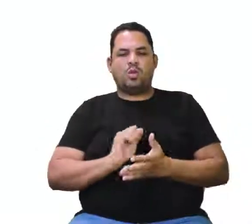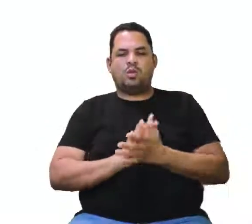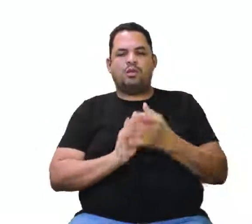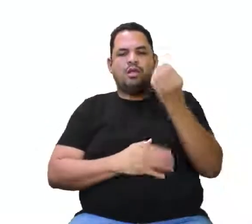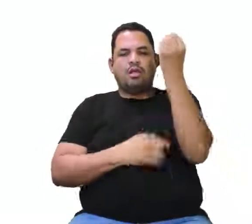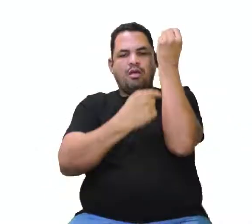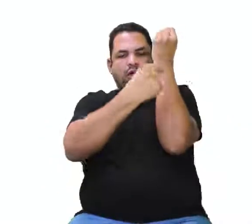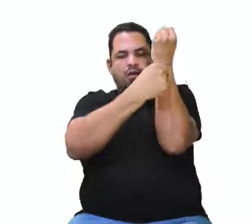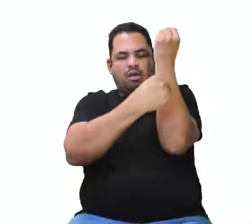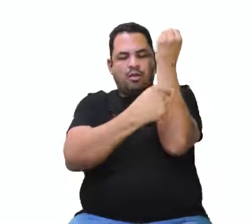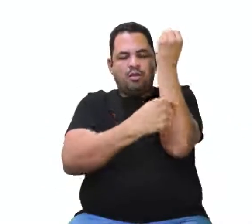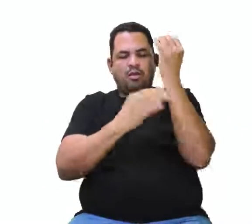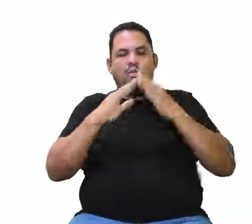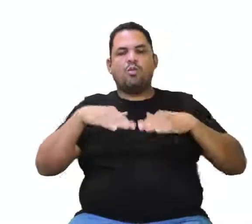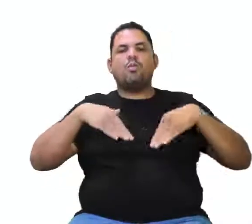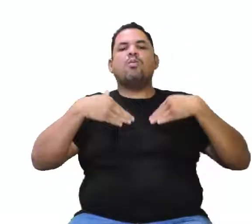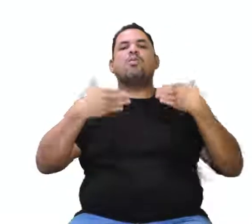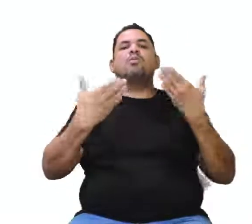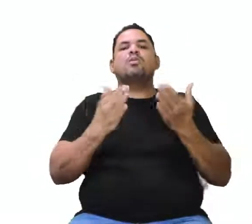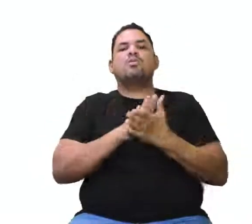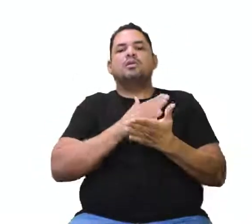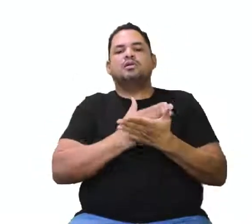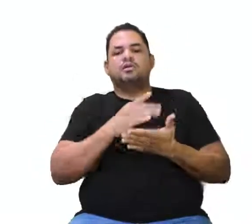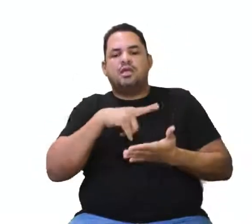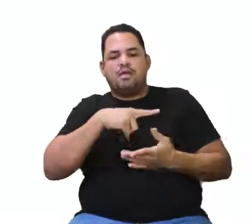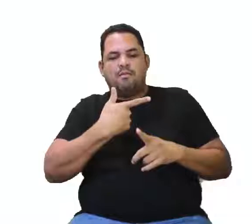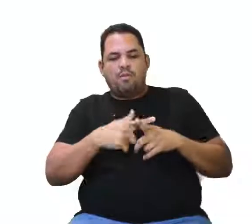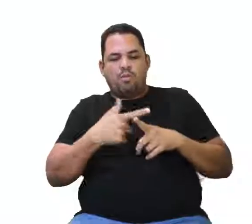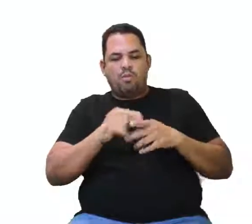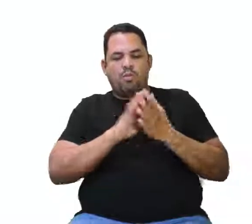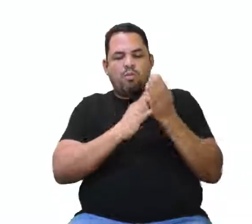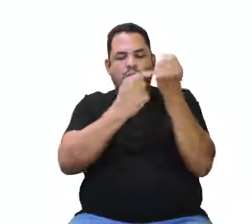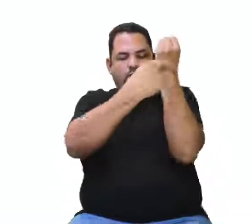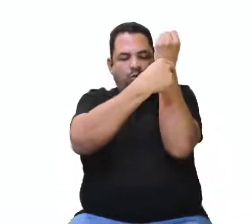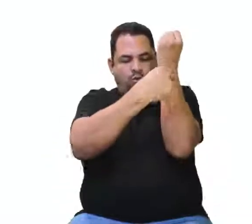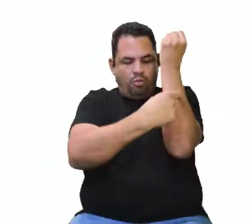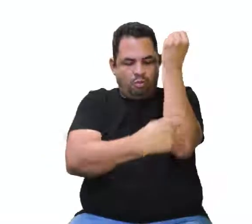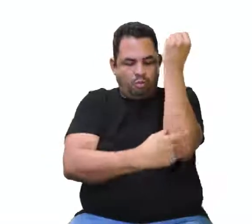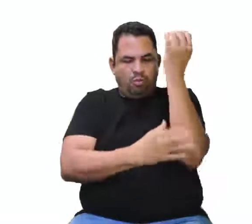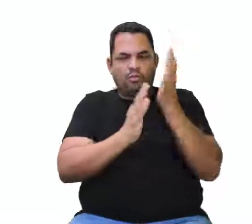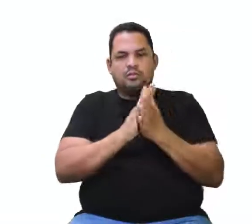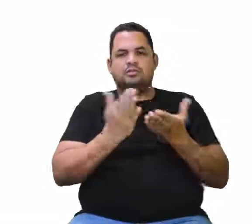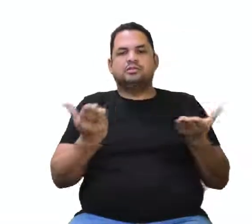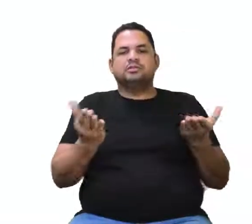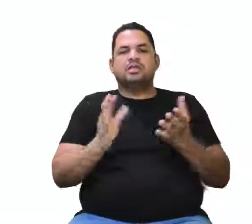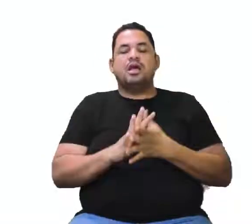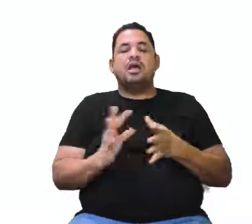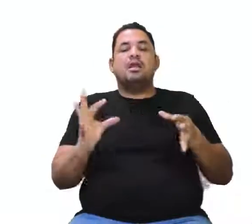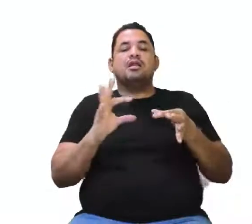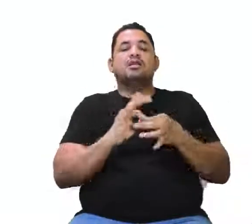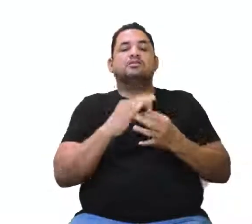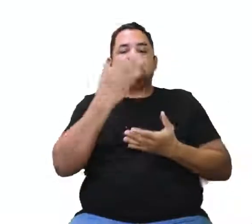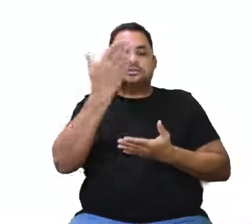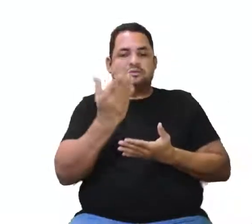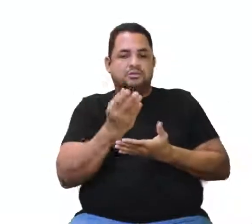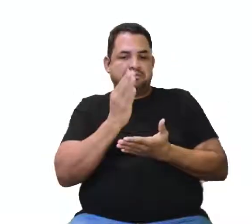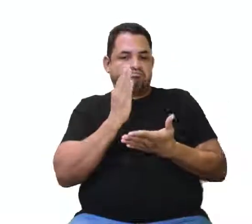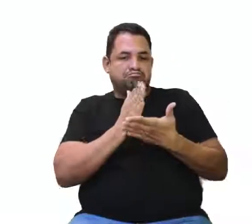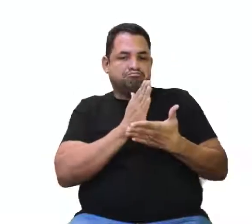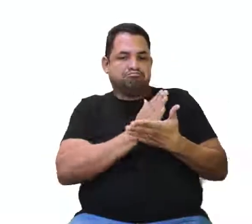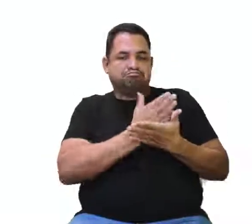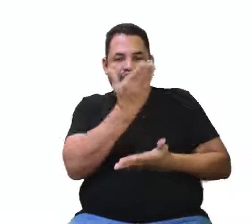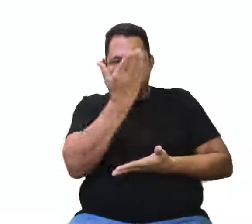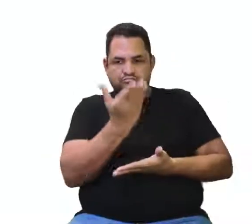uma vértebra, quando a gente começa a ter problema na coluna vertebral, é ele vai estar associado a essas partes